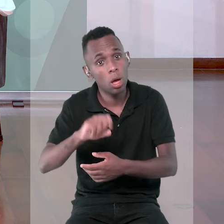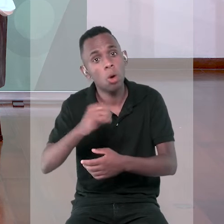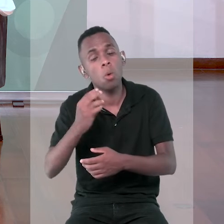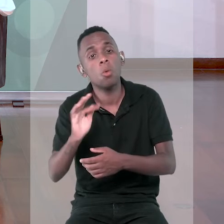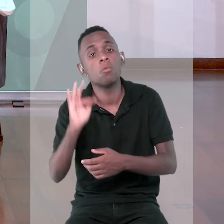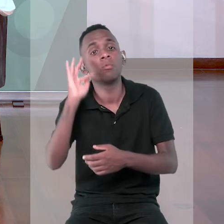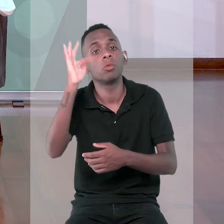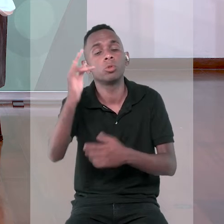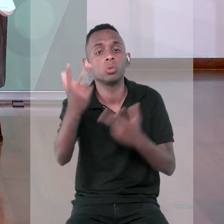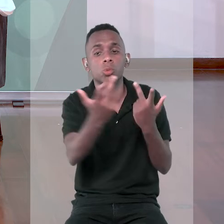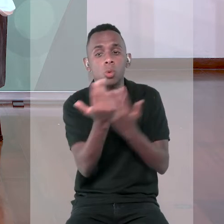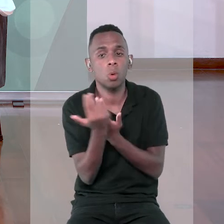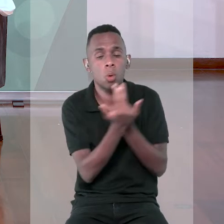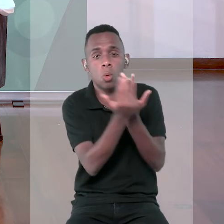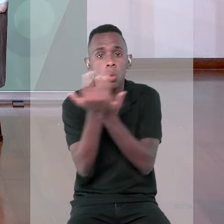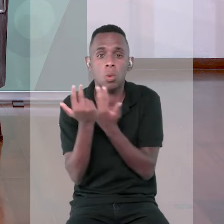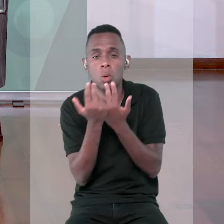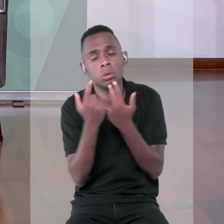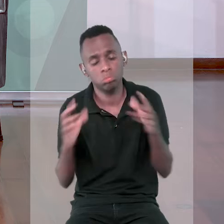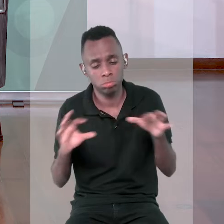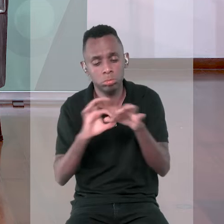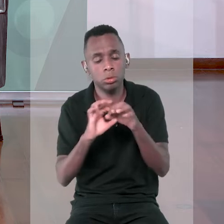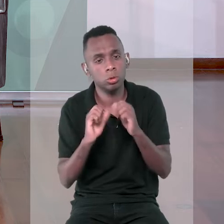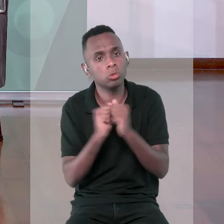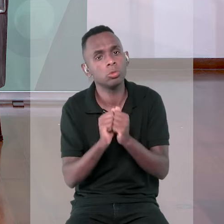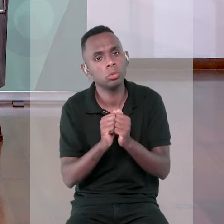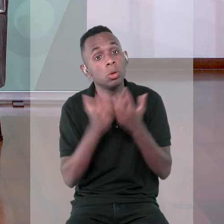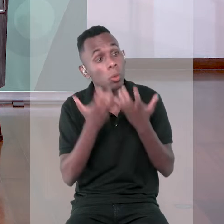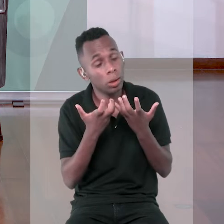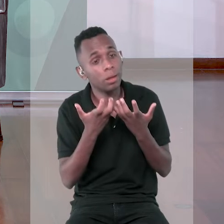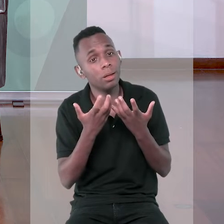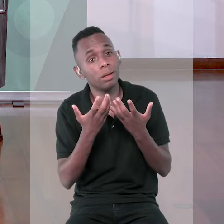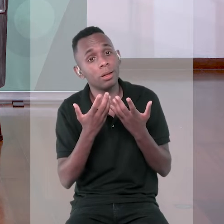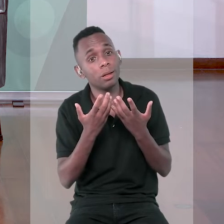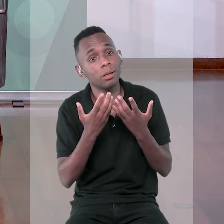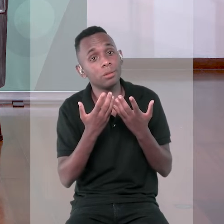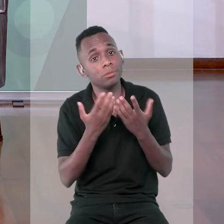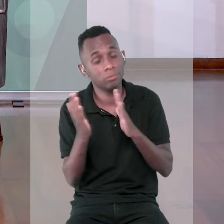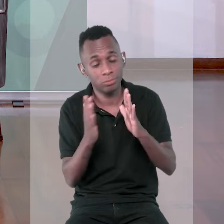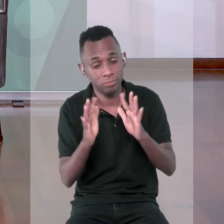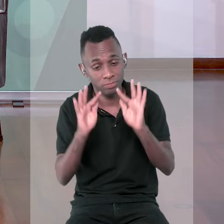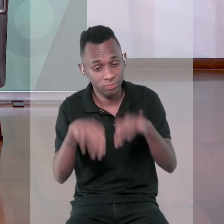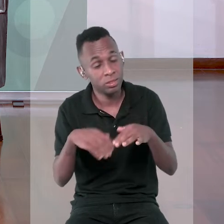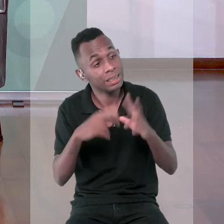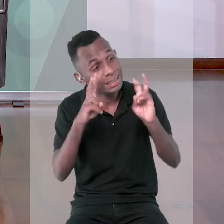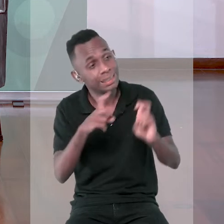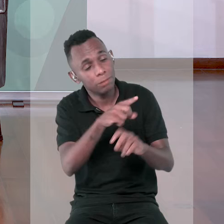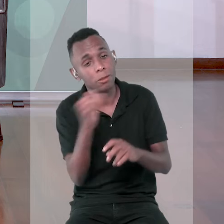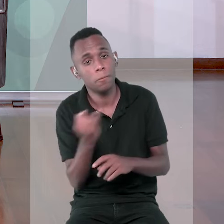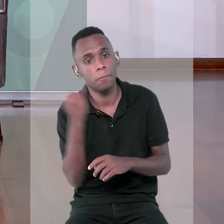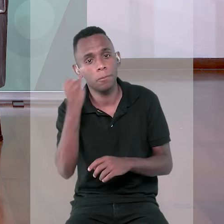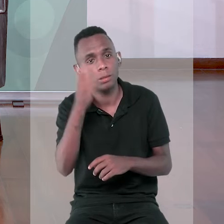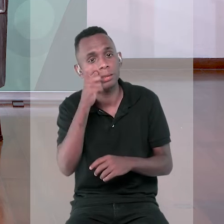por um futuro comum. E essas duas coisas estão atreladas. Isso é que eu queria que a gente encerrasse essa parte aqui com isso, Isabelle, que eu acho